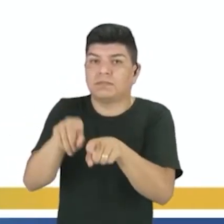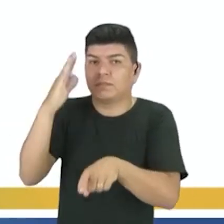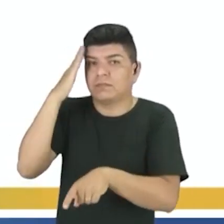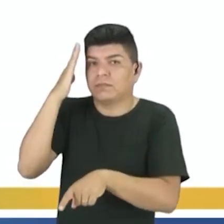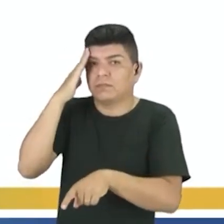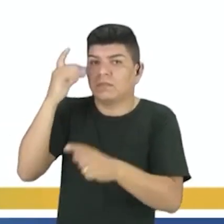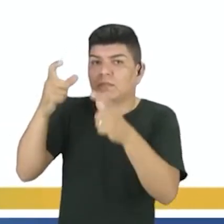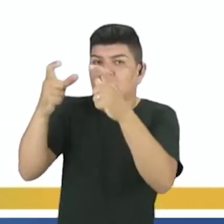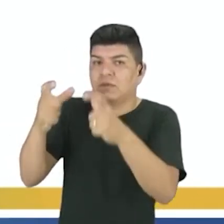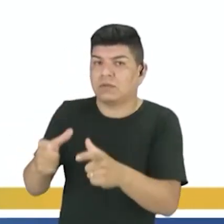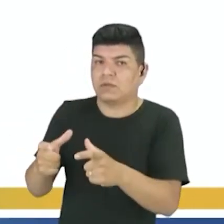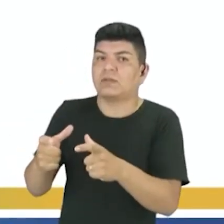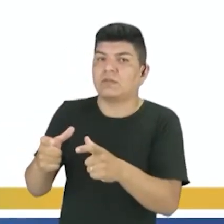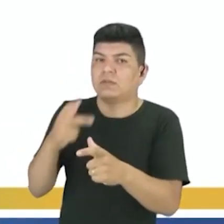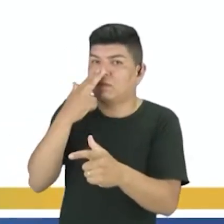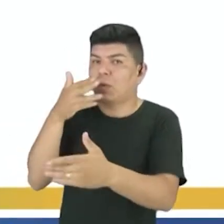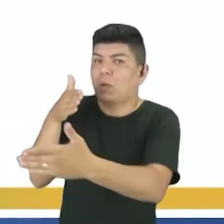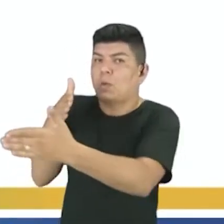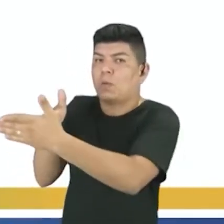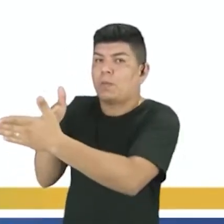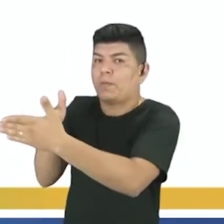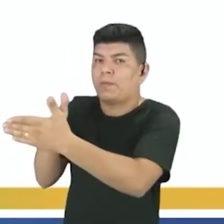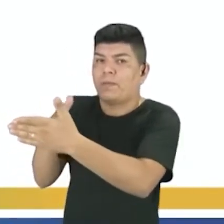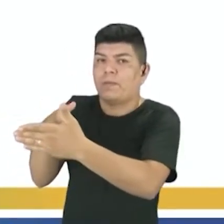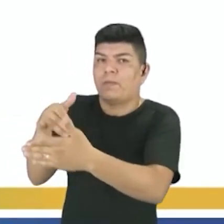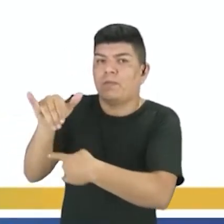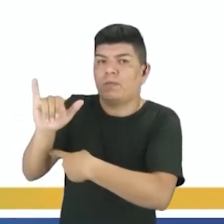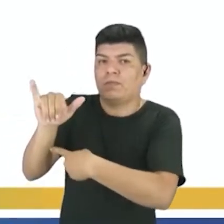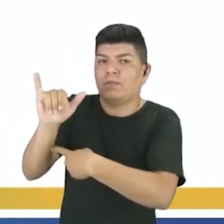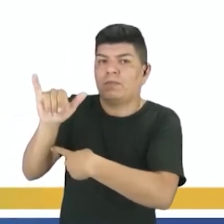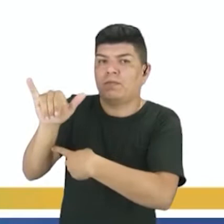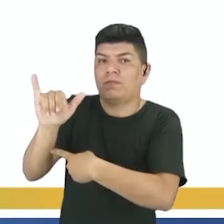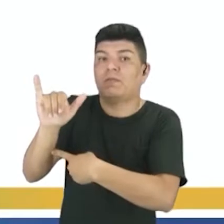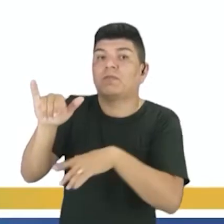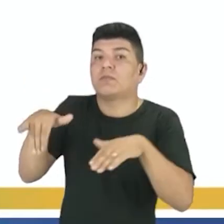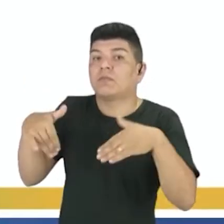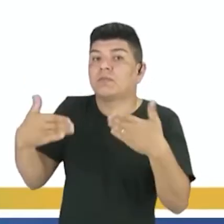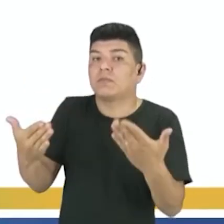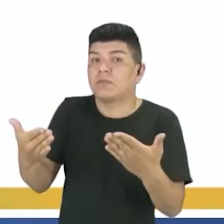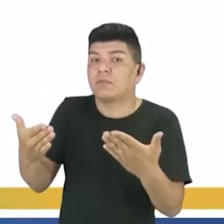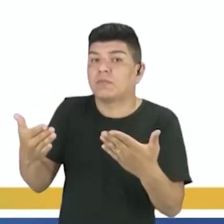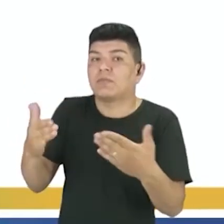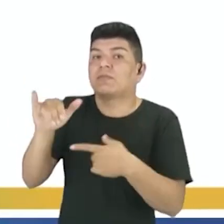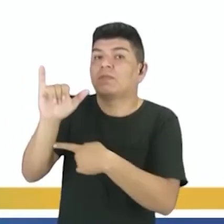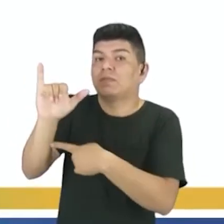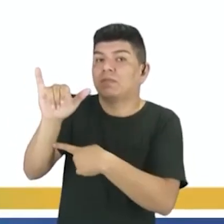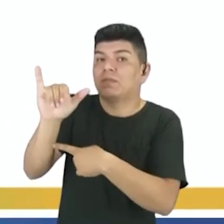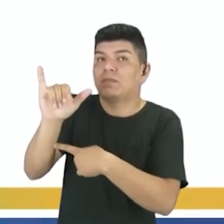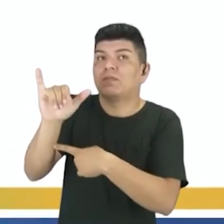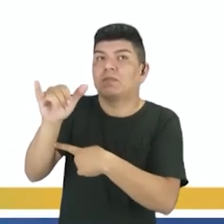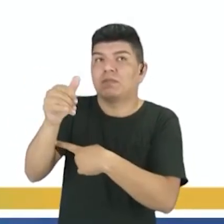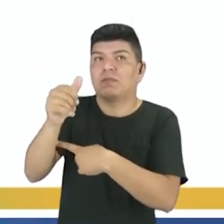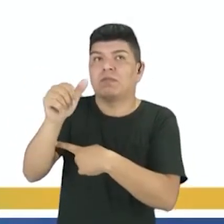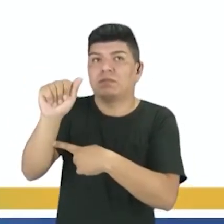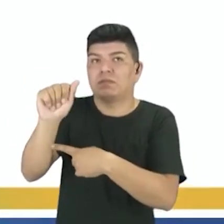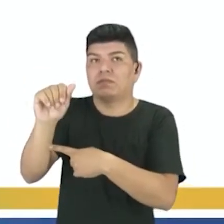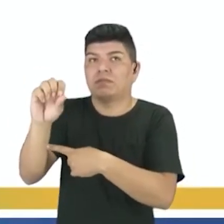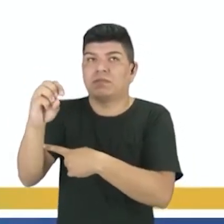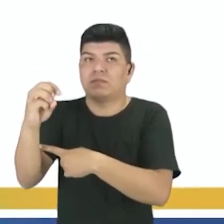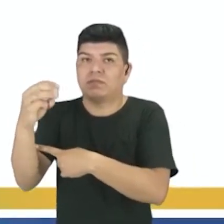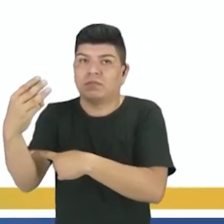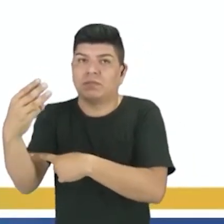saber aonde ela intercepta o eixo y. Ela intercepta no ponto y igual a 3. Isso quer dizer